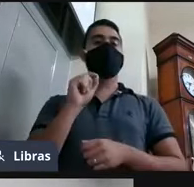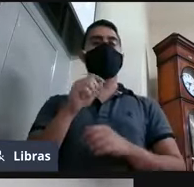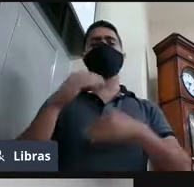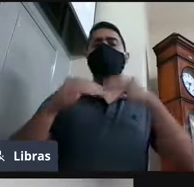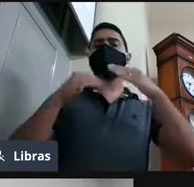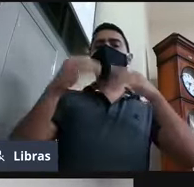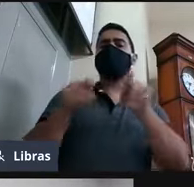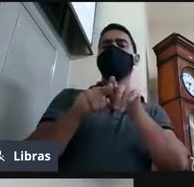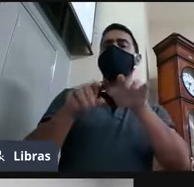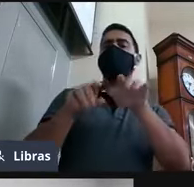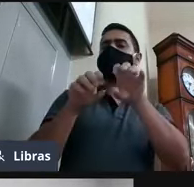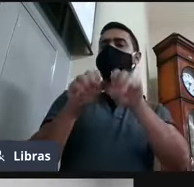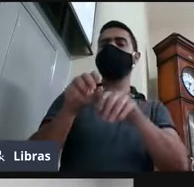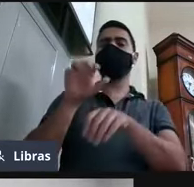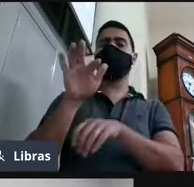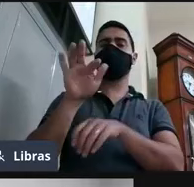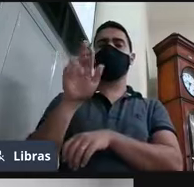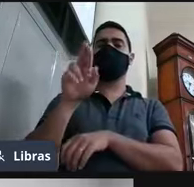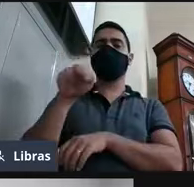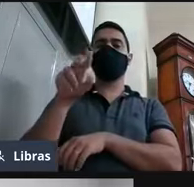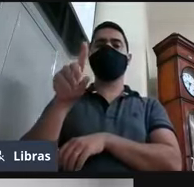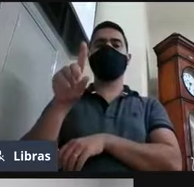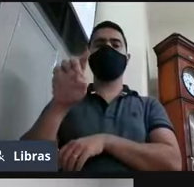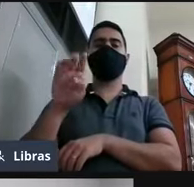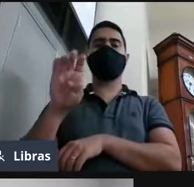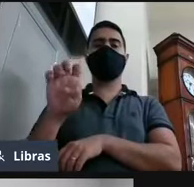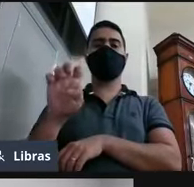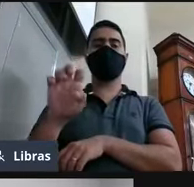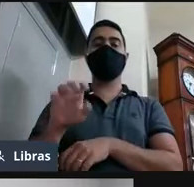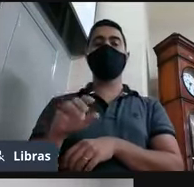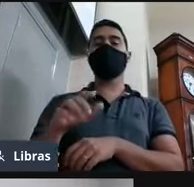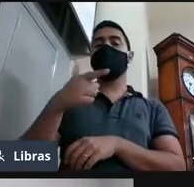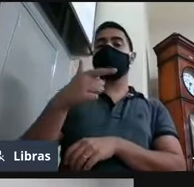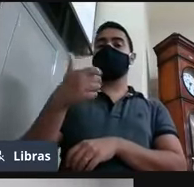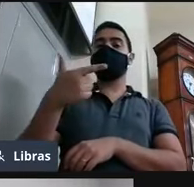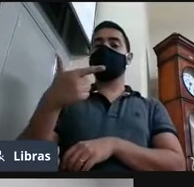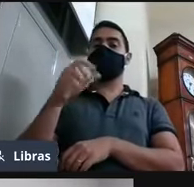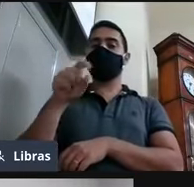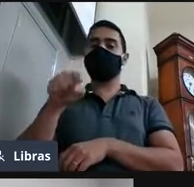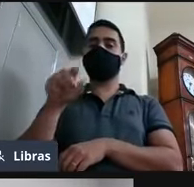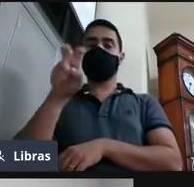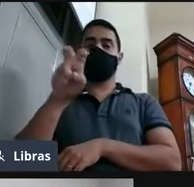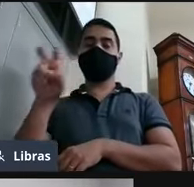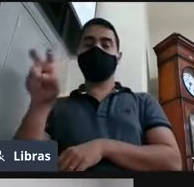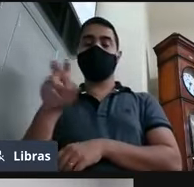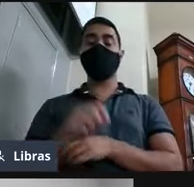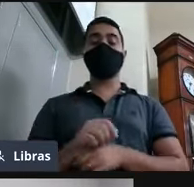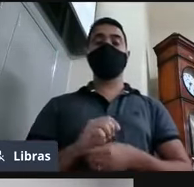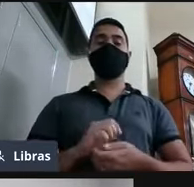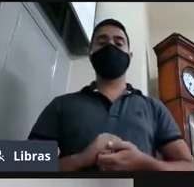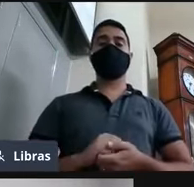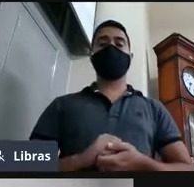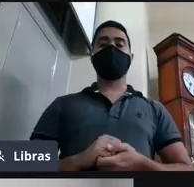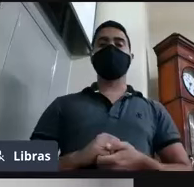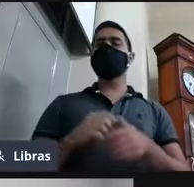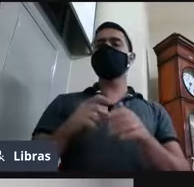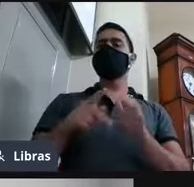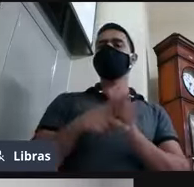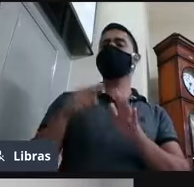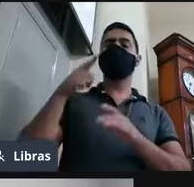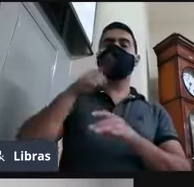do ensino, Fundeb, corresponde a 28,55% do total da receita resultante de impostos próprios arrecadados